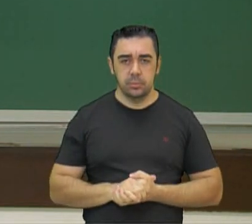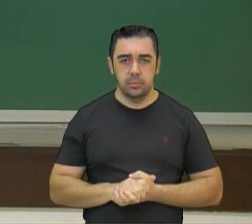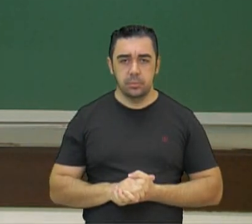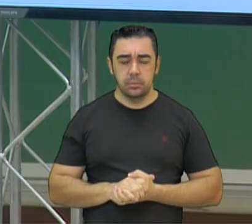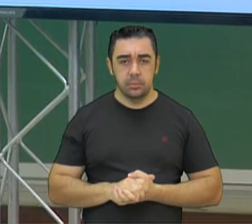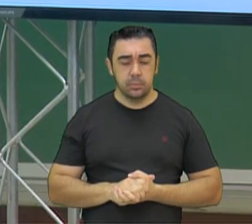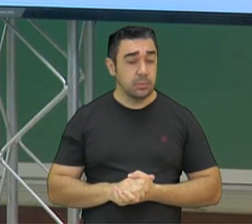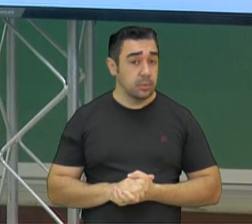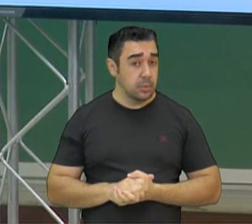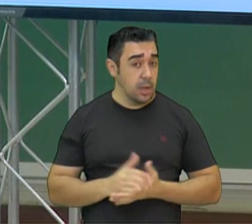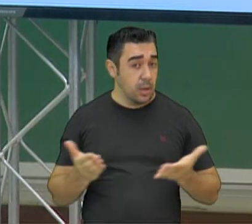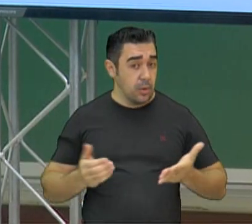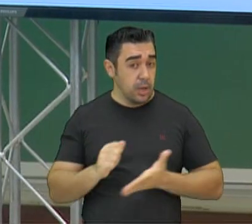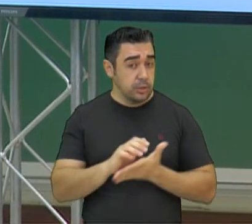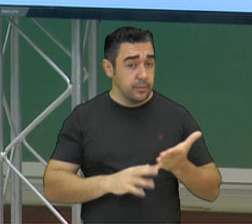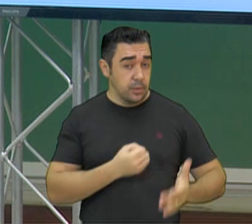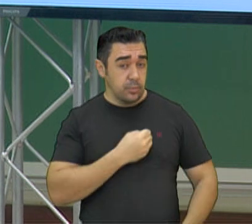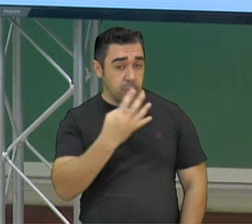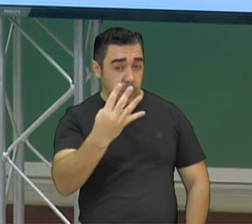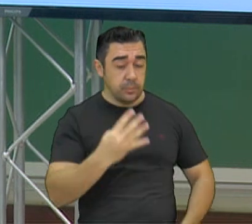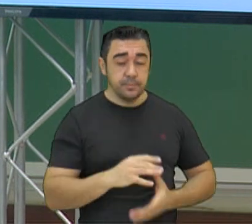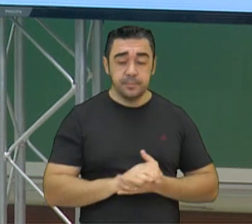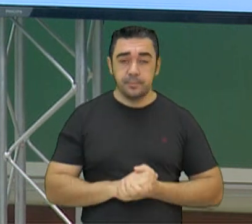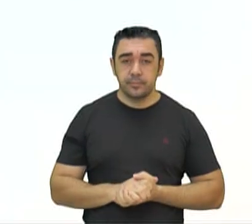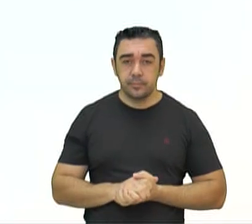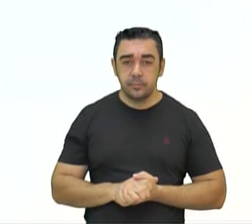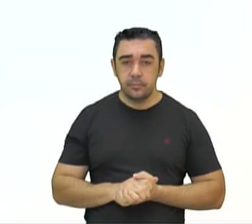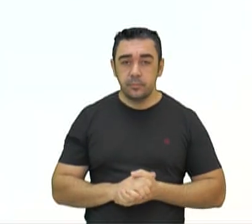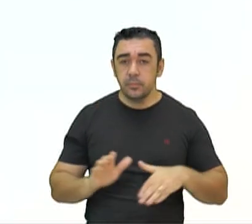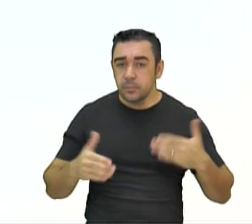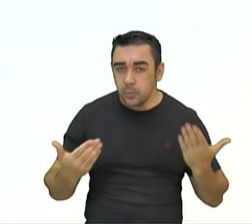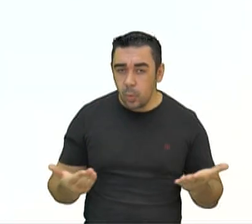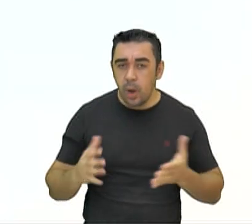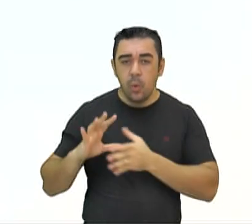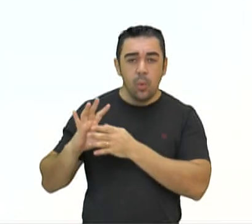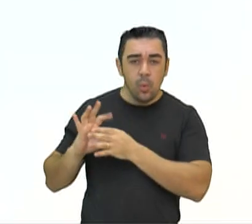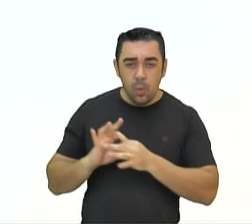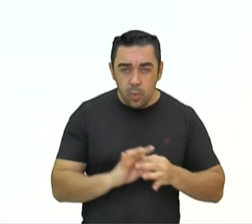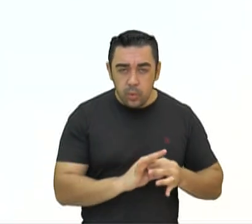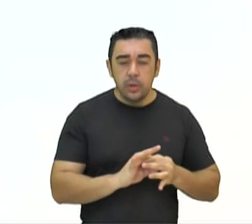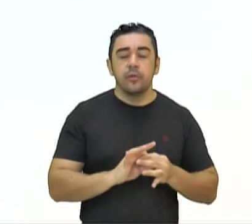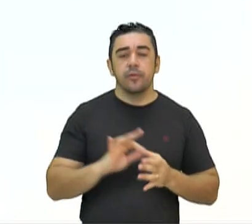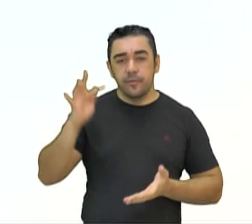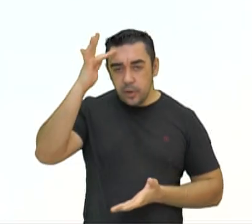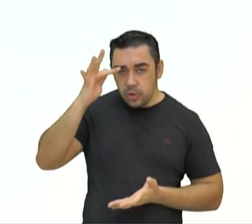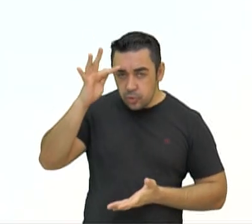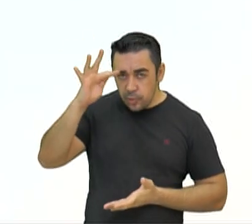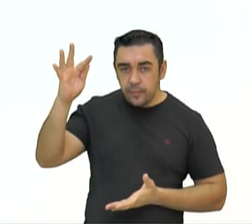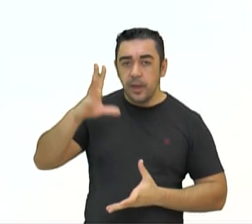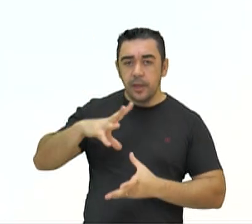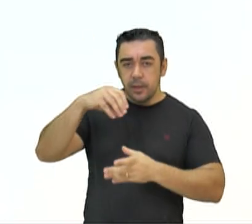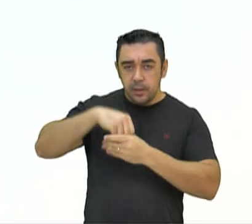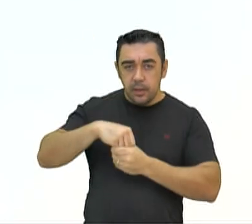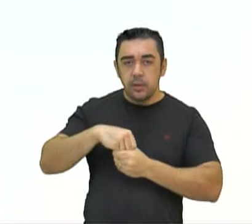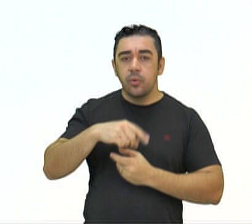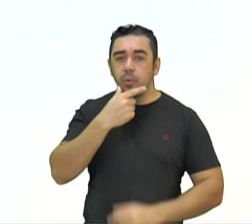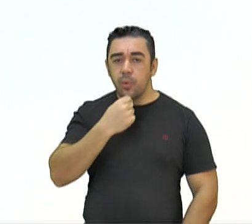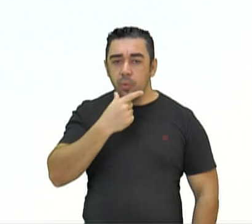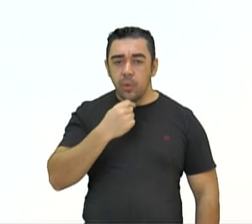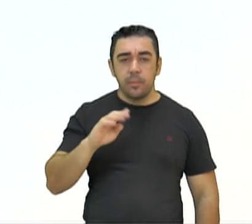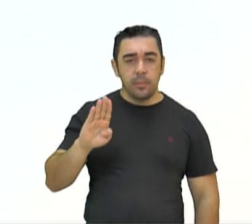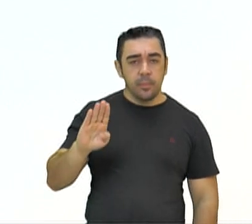E aí vamos para o exercício 4. Em qual contexto filosófico se encontra